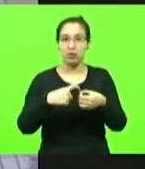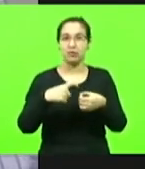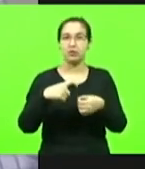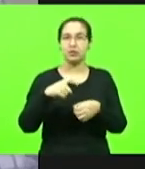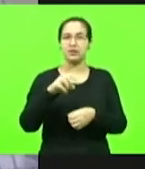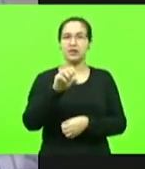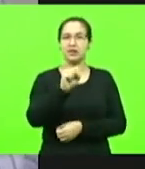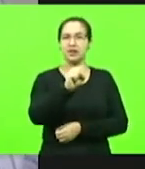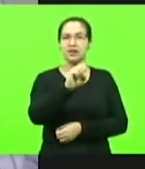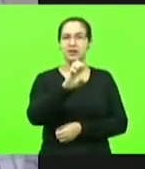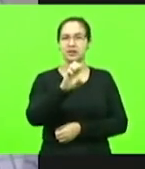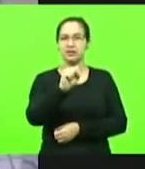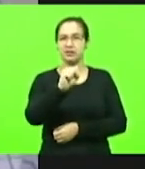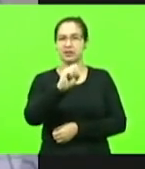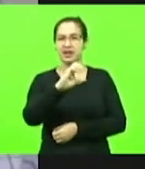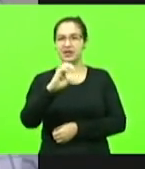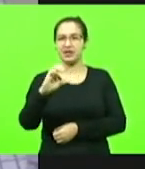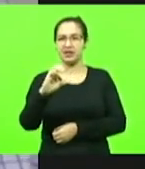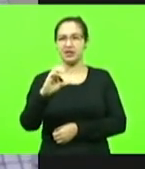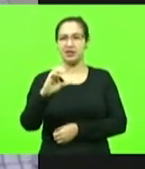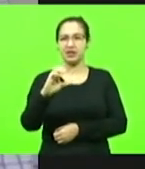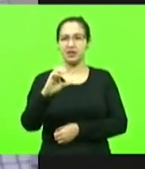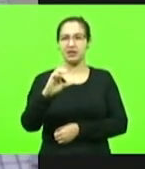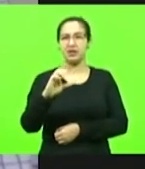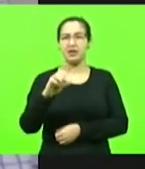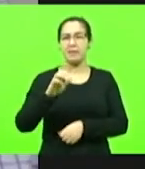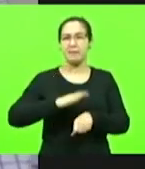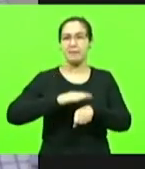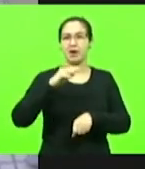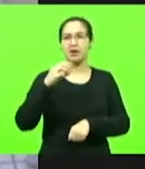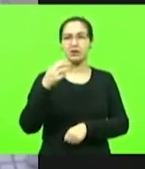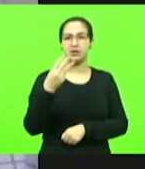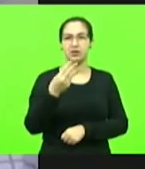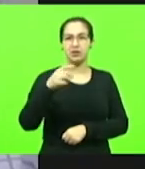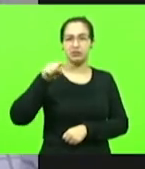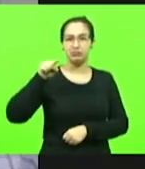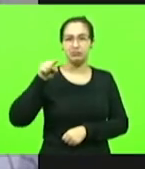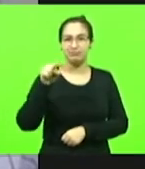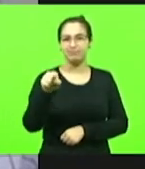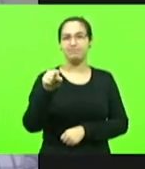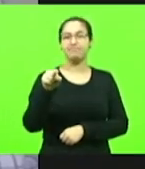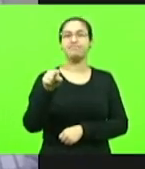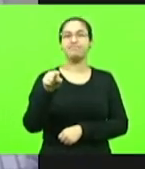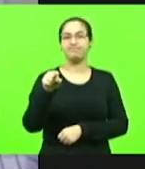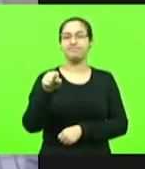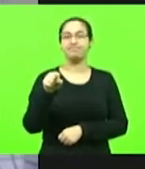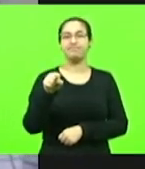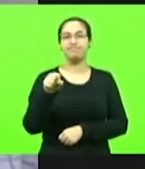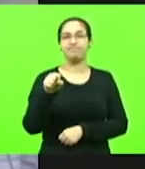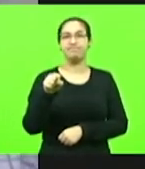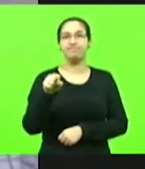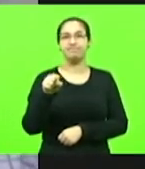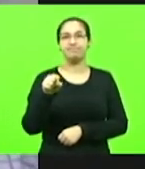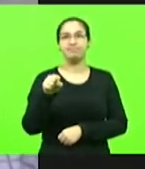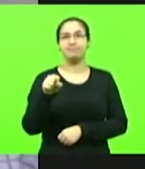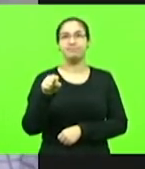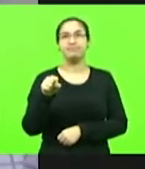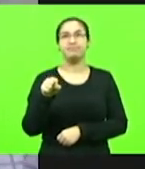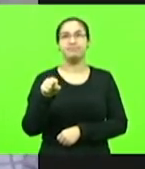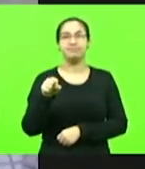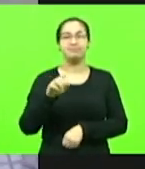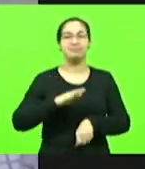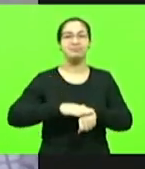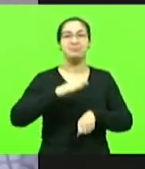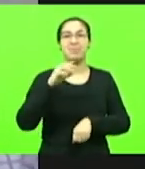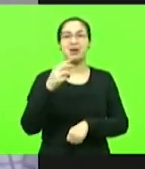com mais de 3 milhões de associados, vamos dizer assim, mais de